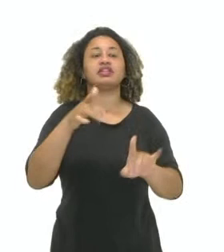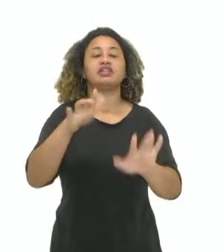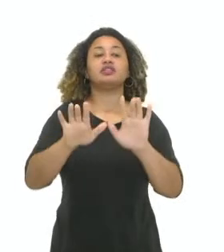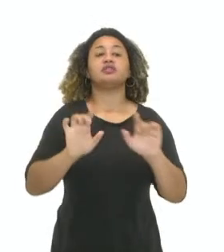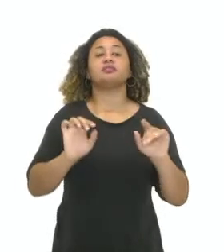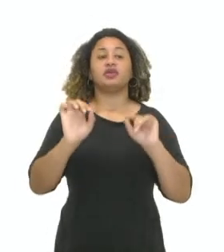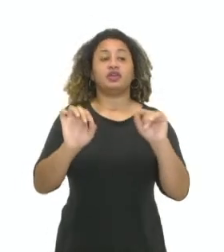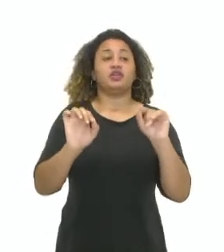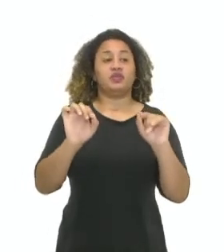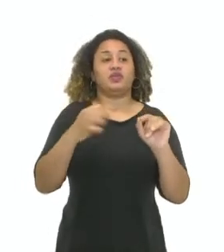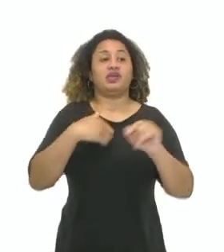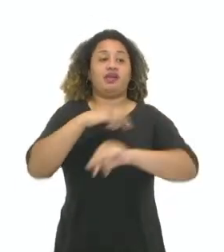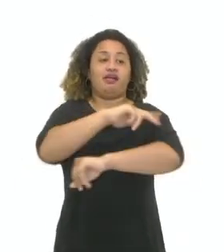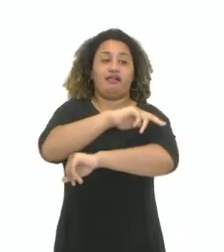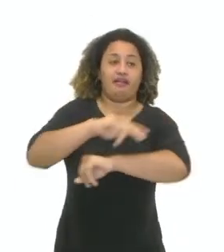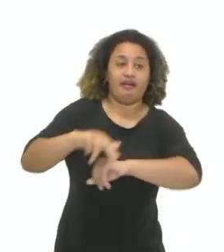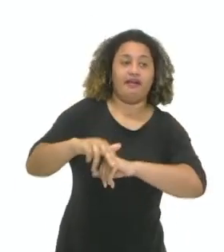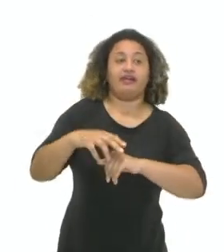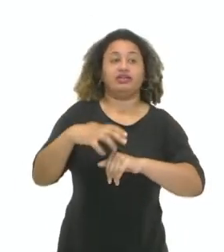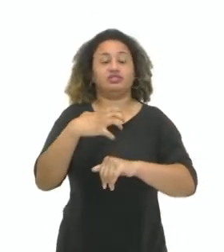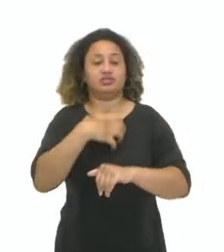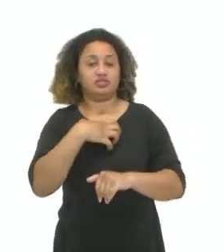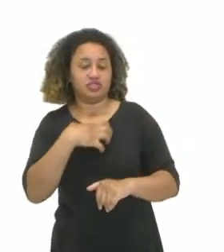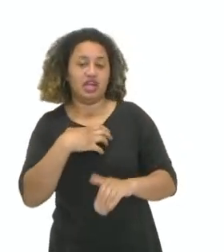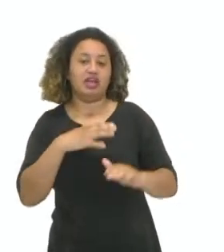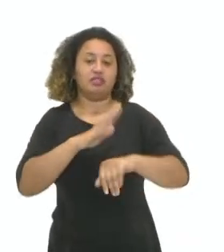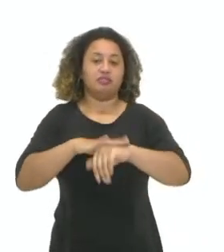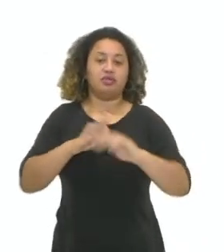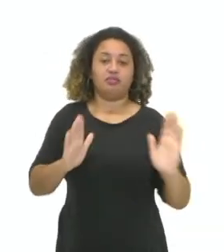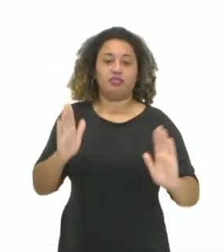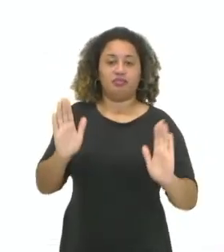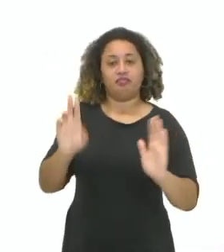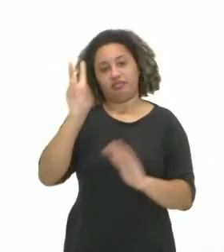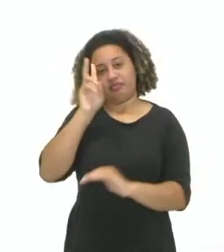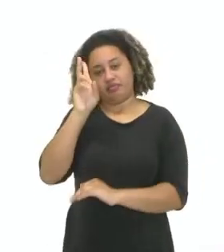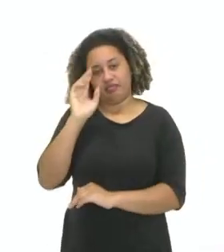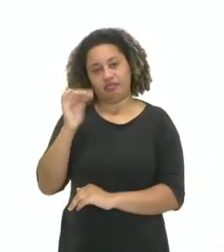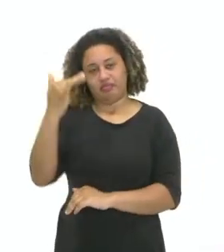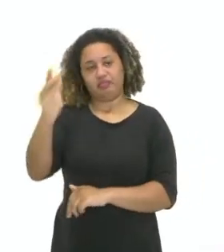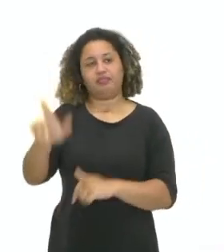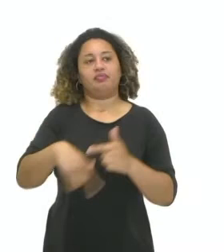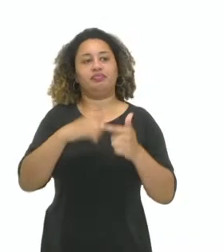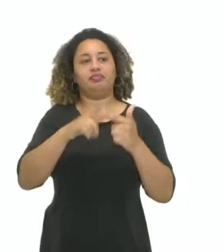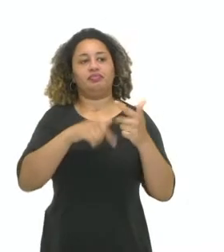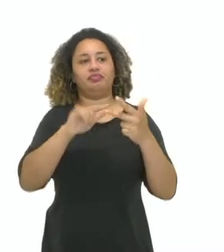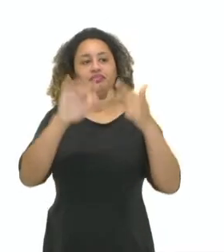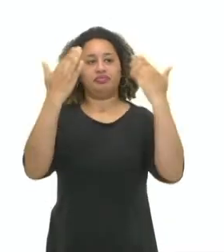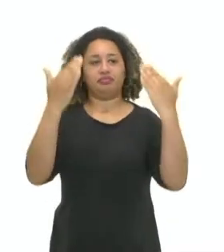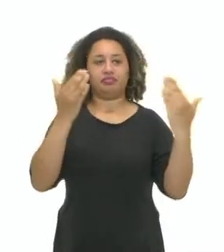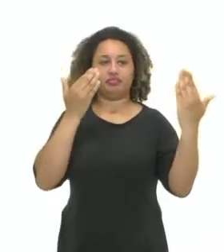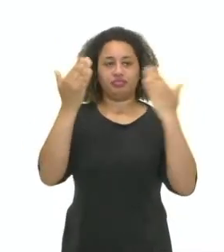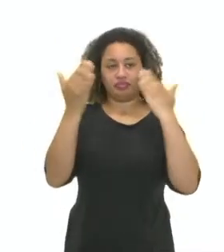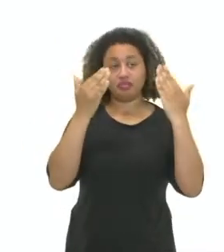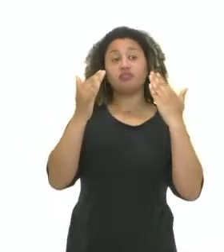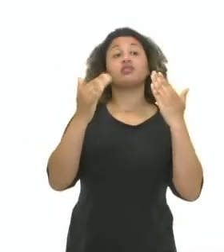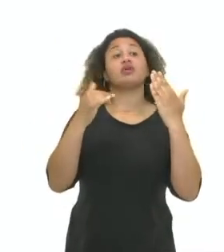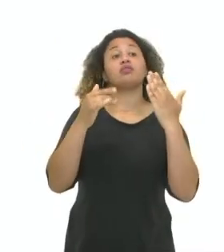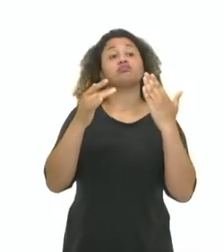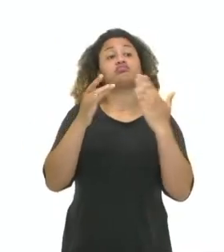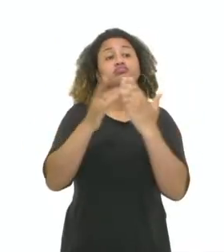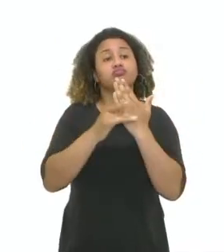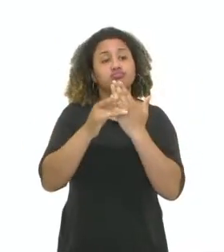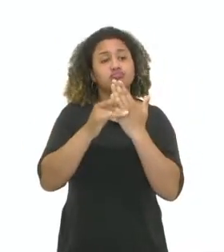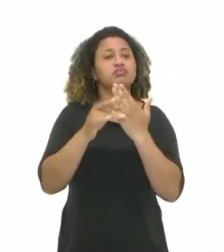determinismo, por sua raça, meio e momento histórico. A análise psicológica realista tornou-se